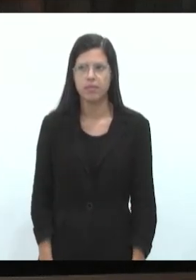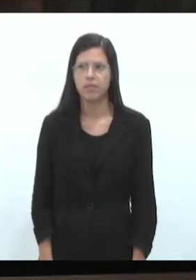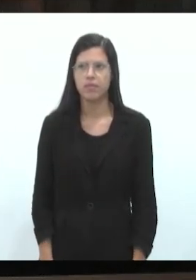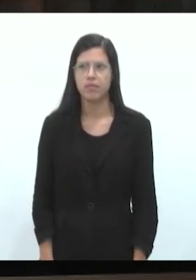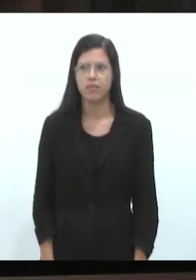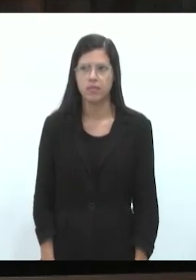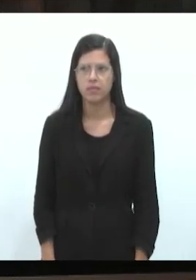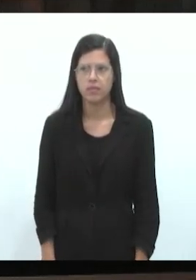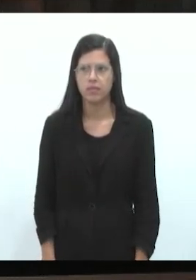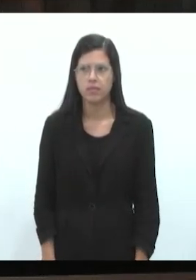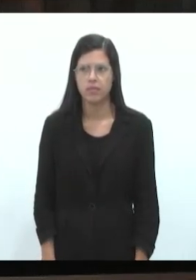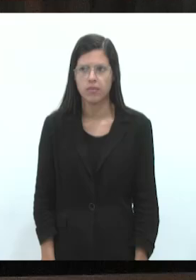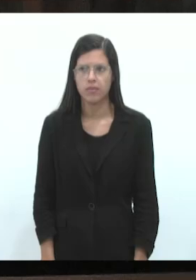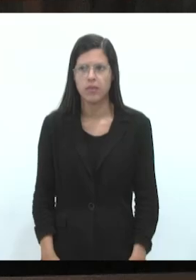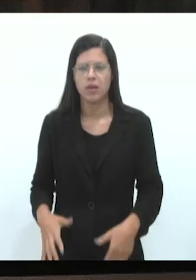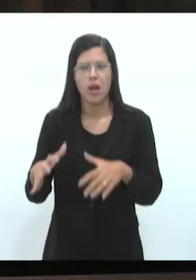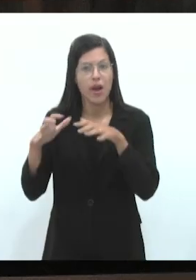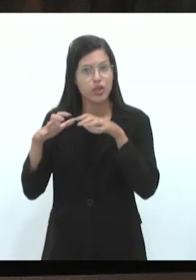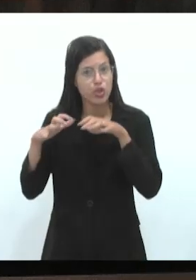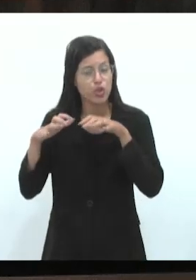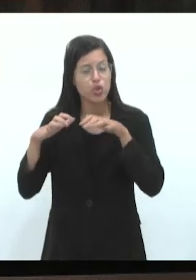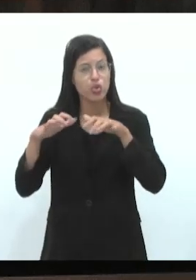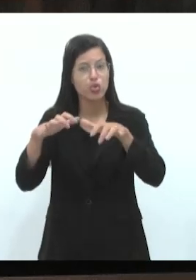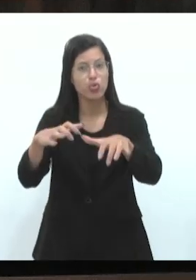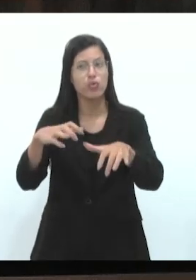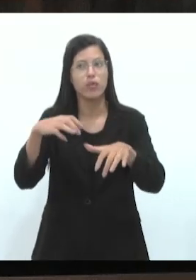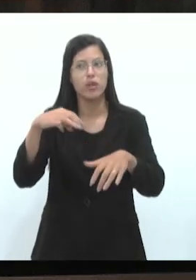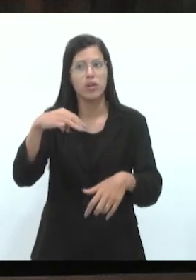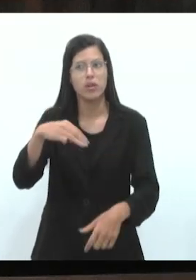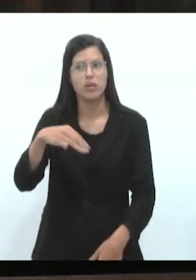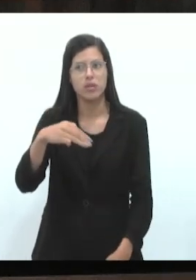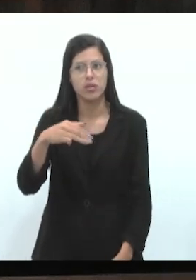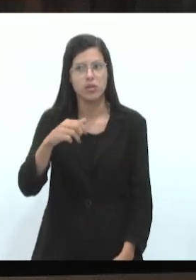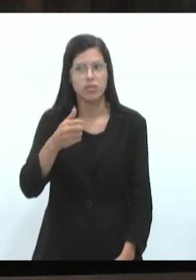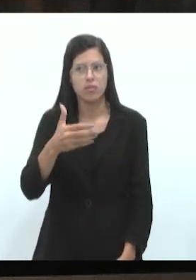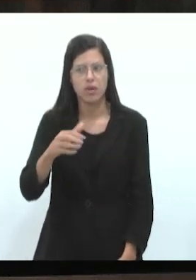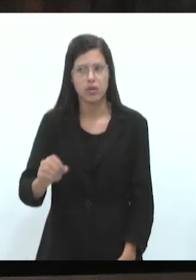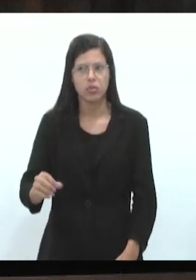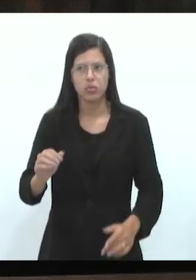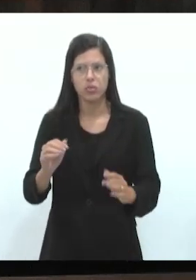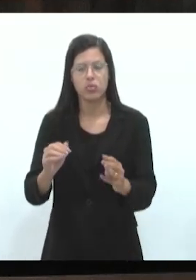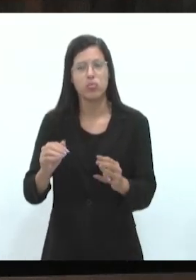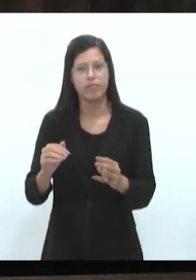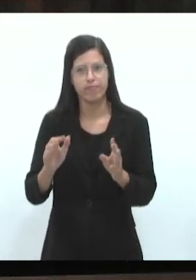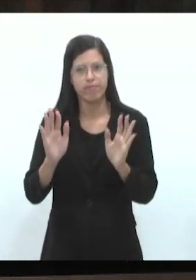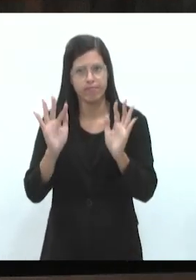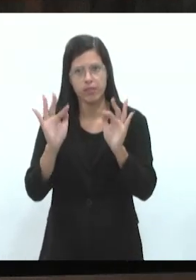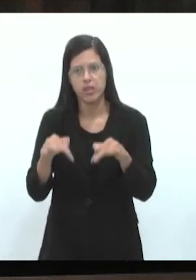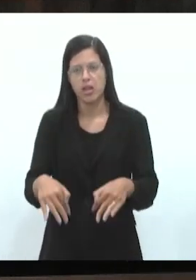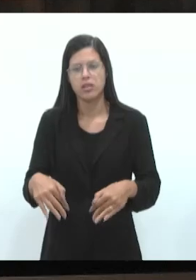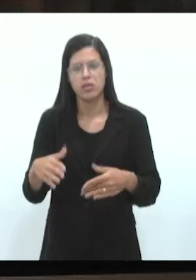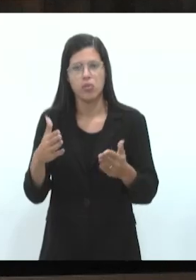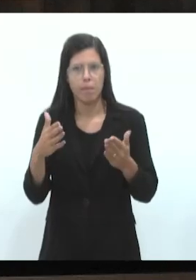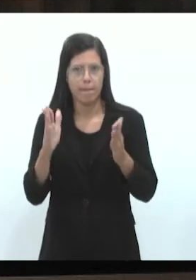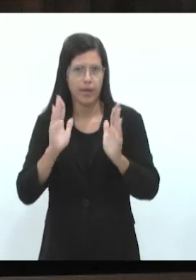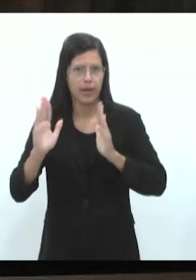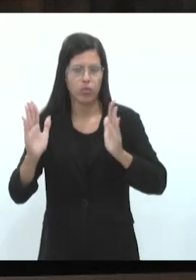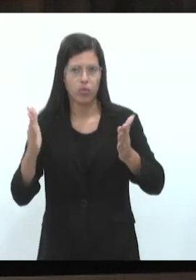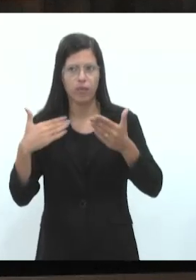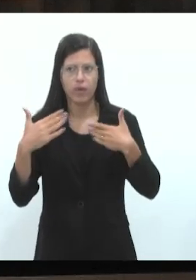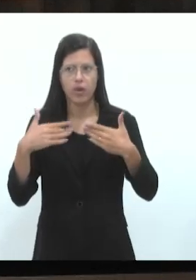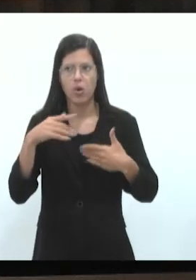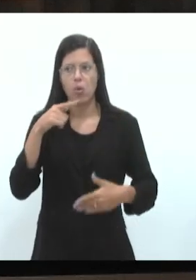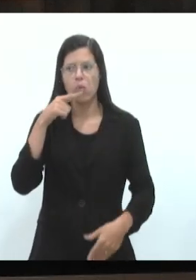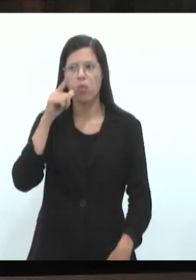é, de que as chuvas de março já vão encerrando o verão, e ontem mesmo, não é, nós aqui